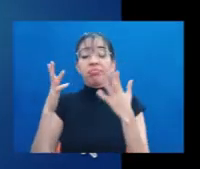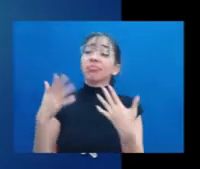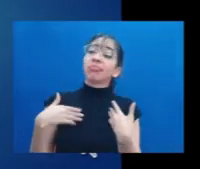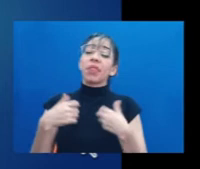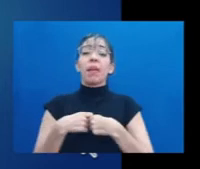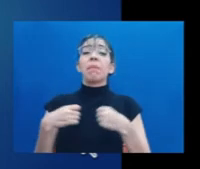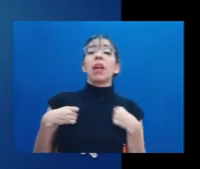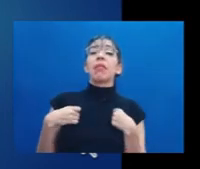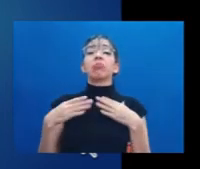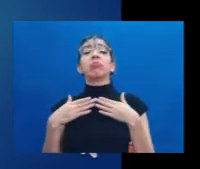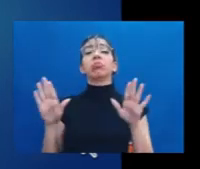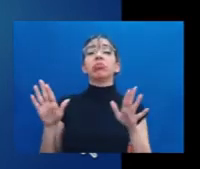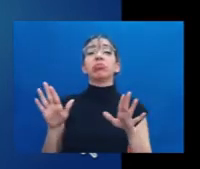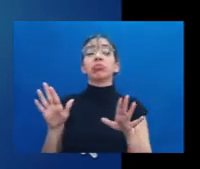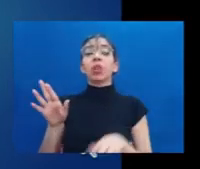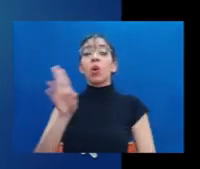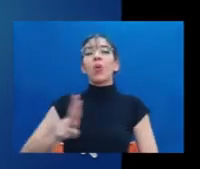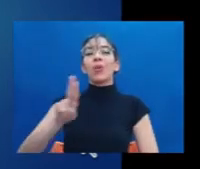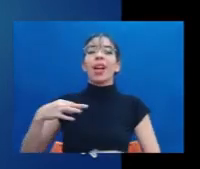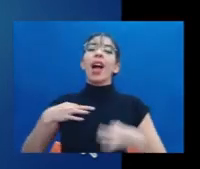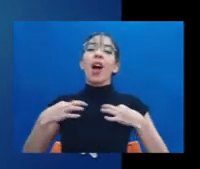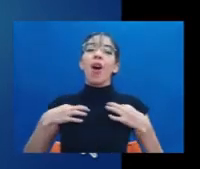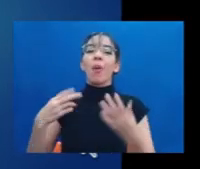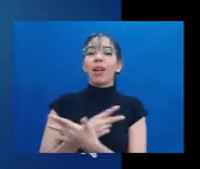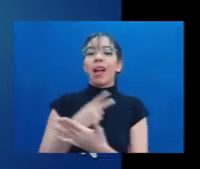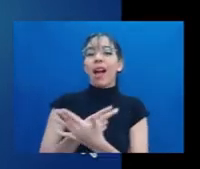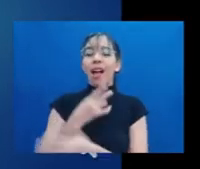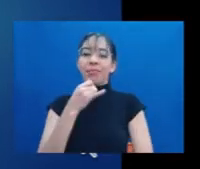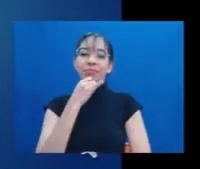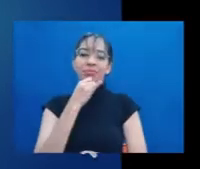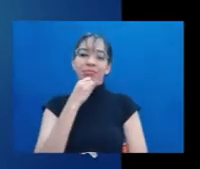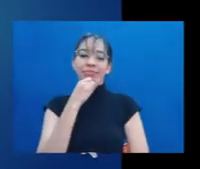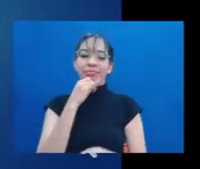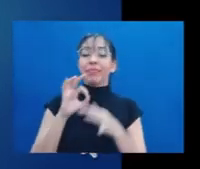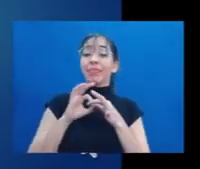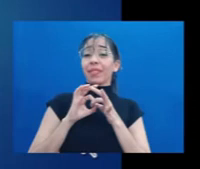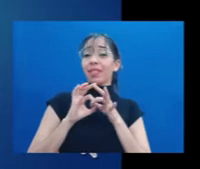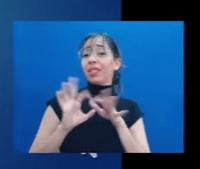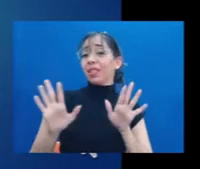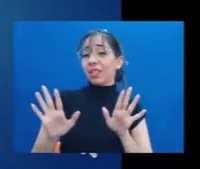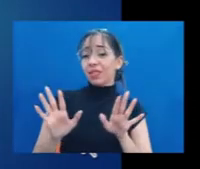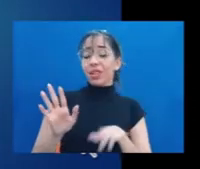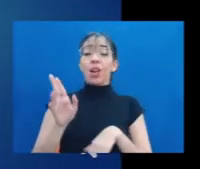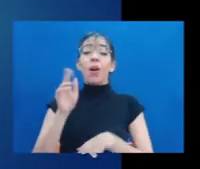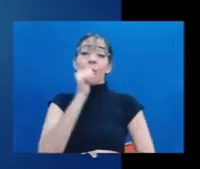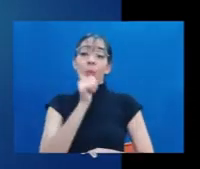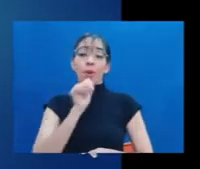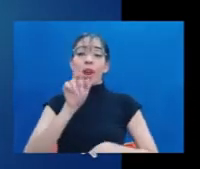não é um EPI, ele não está exercendo aí sua função. Trabalhar com trajes inadequados, ou seja, as pessoas que vão para o